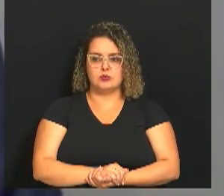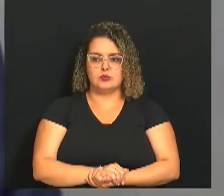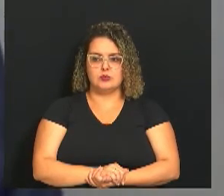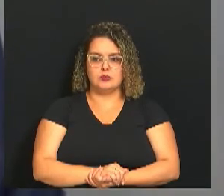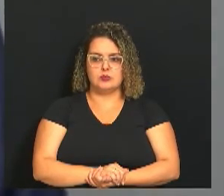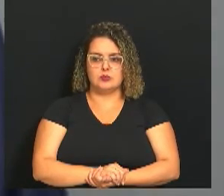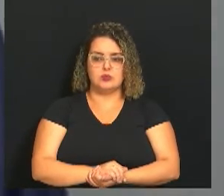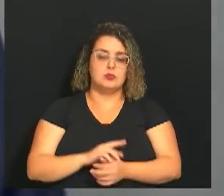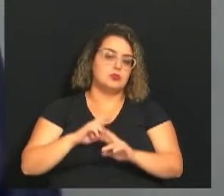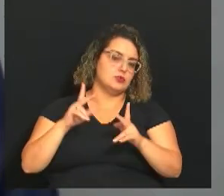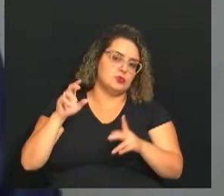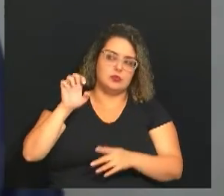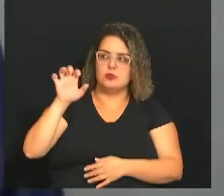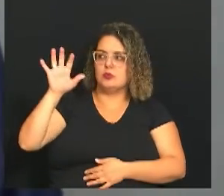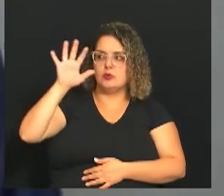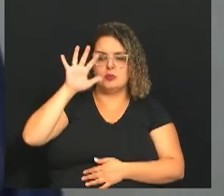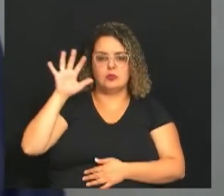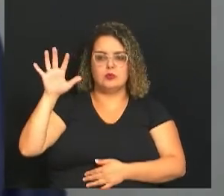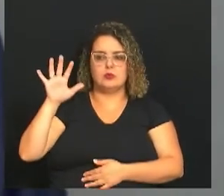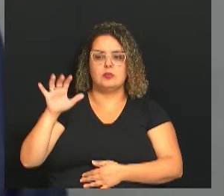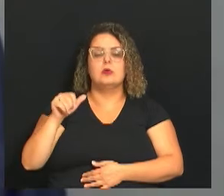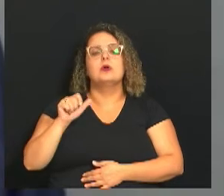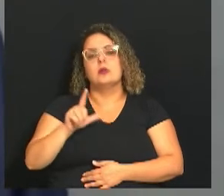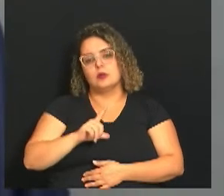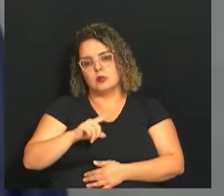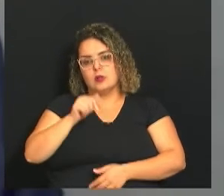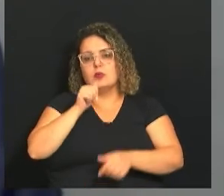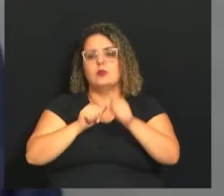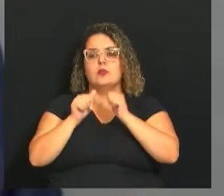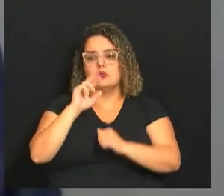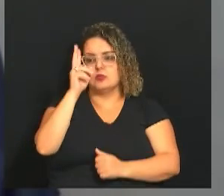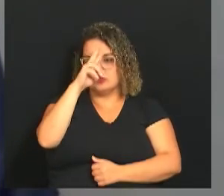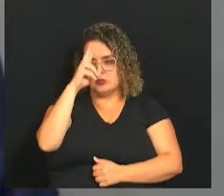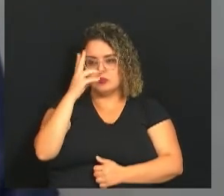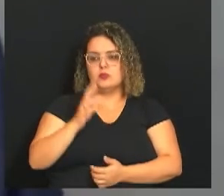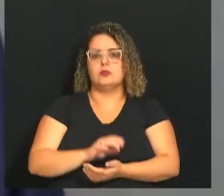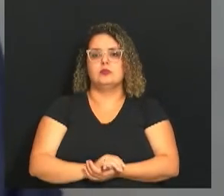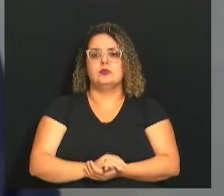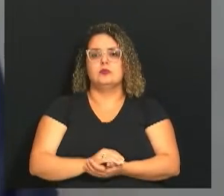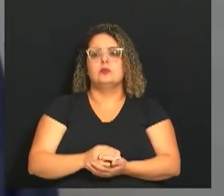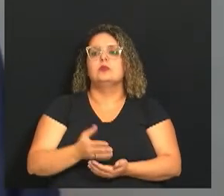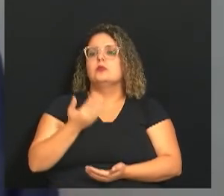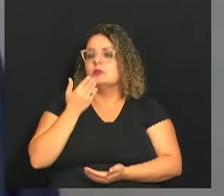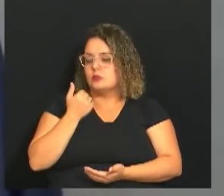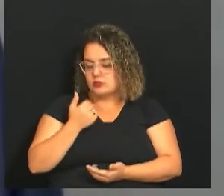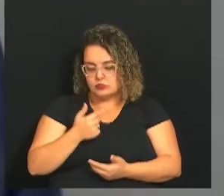Europa, por exemplo. Tem o consumo de álcool, mesmo nas refeições, antes